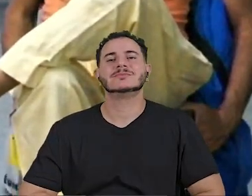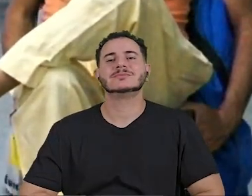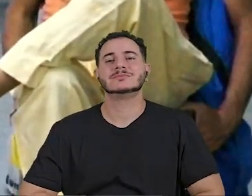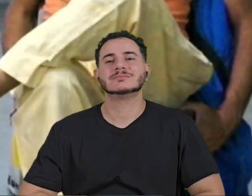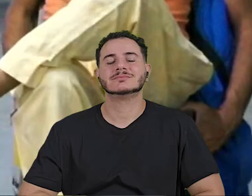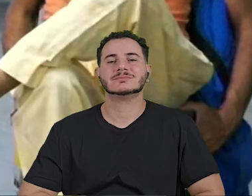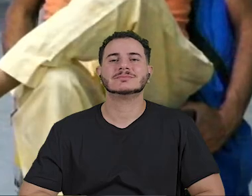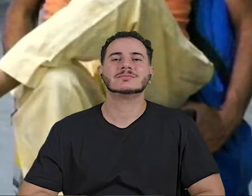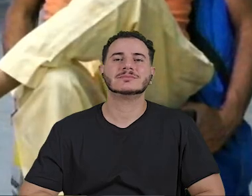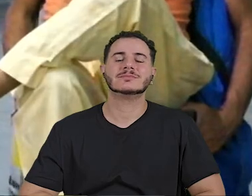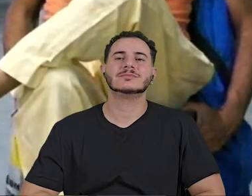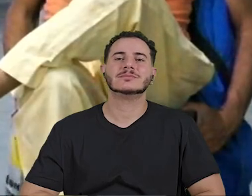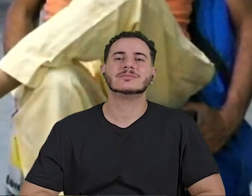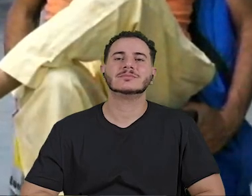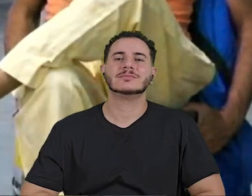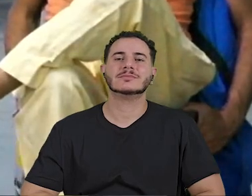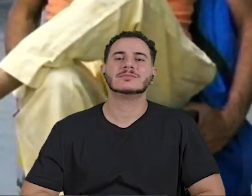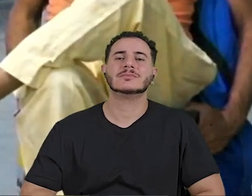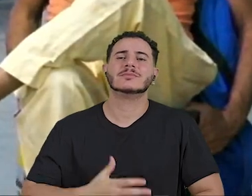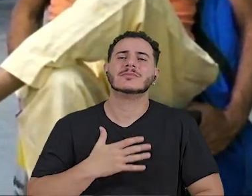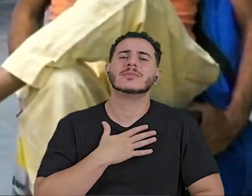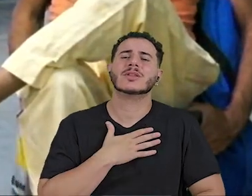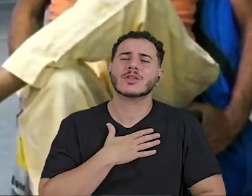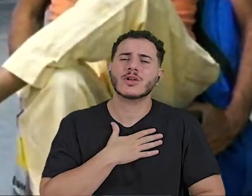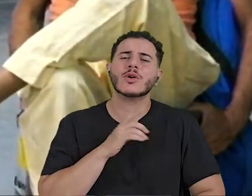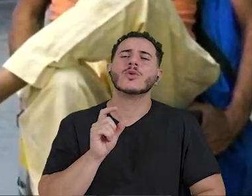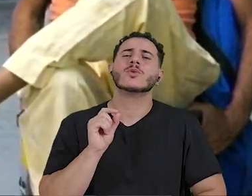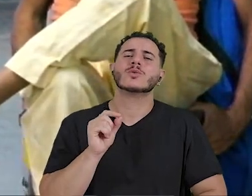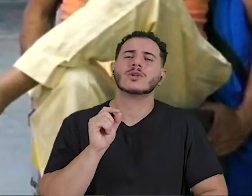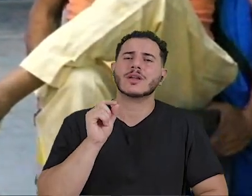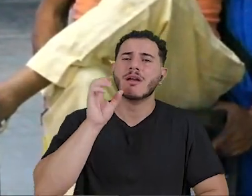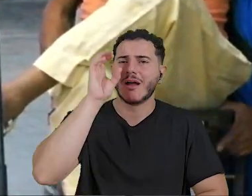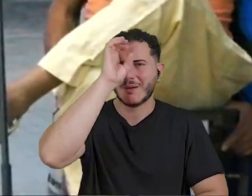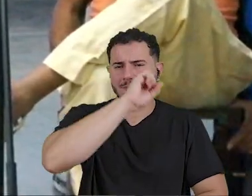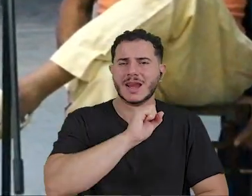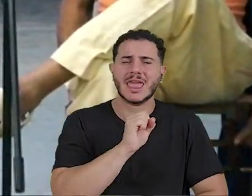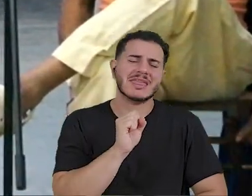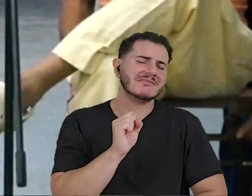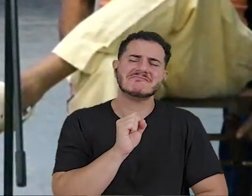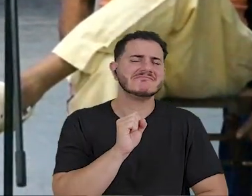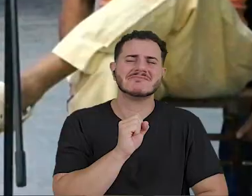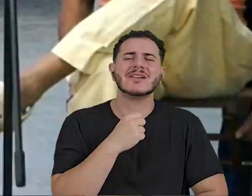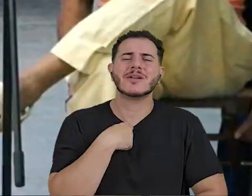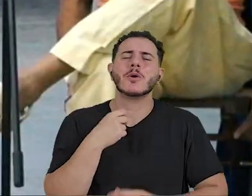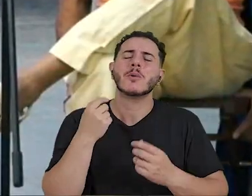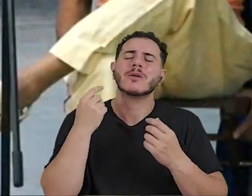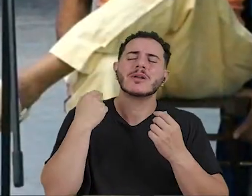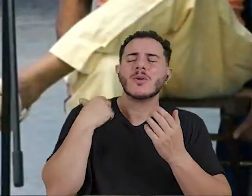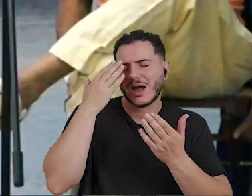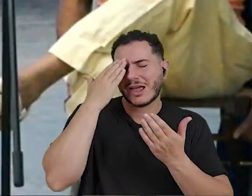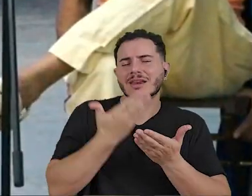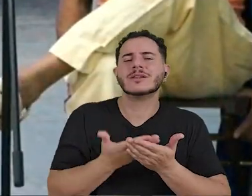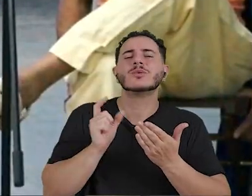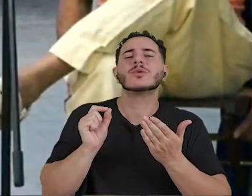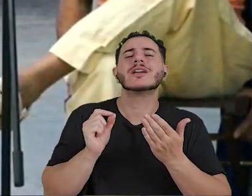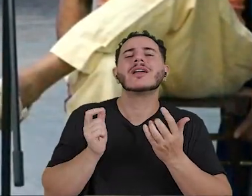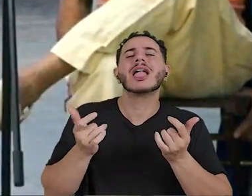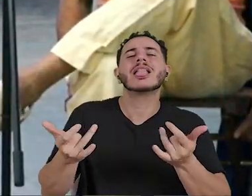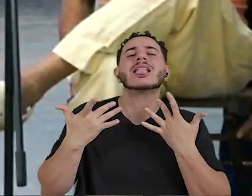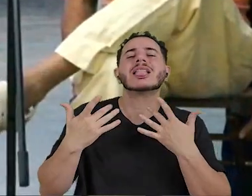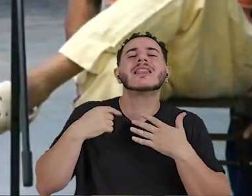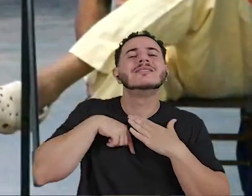Vê bem a palavra aprender. A gente não aprende, a gente bota para fora aquilo que estava guardado. Estava lá, então alguém